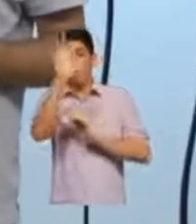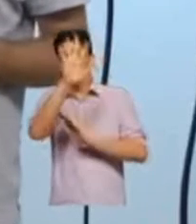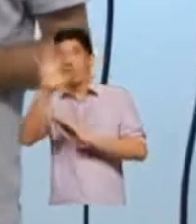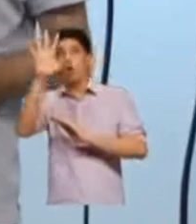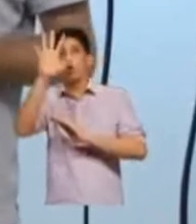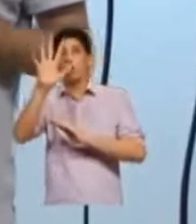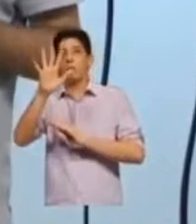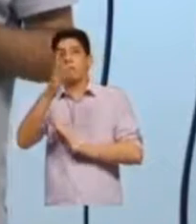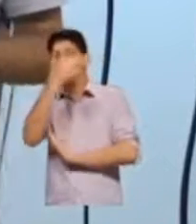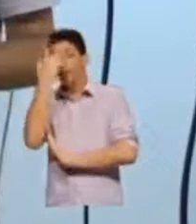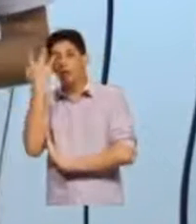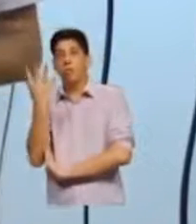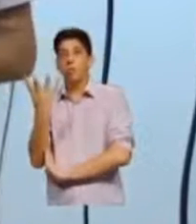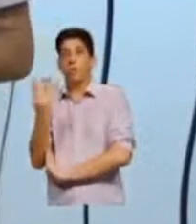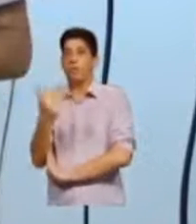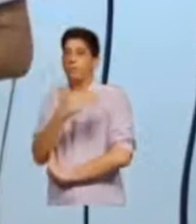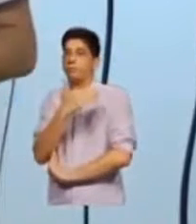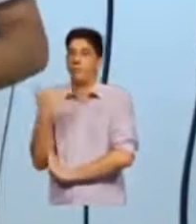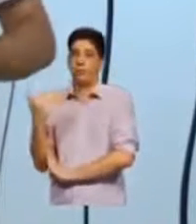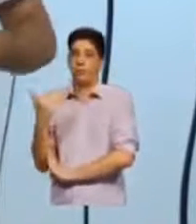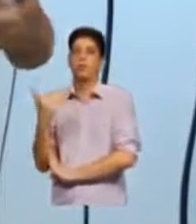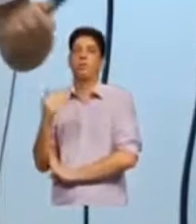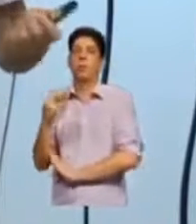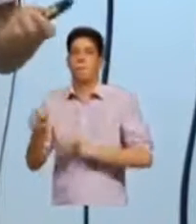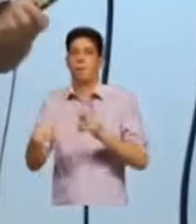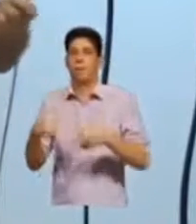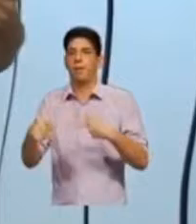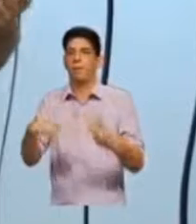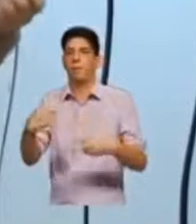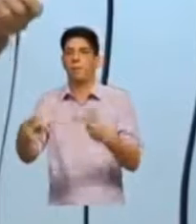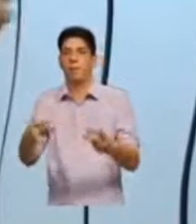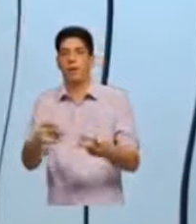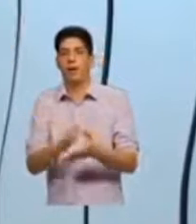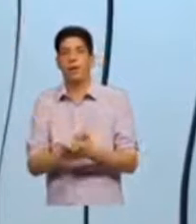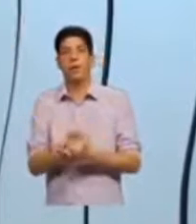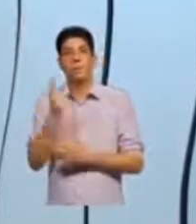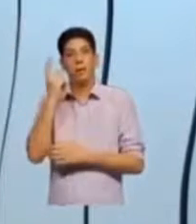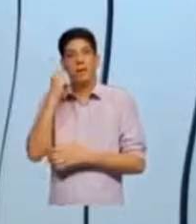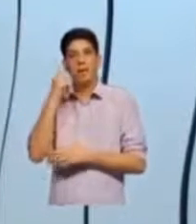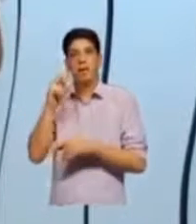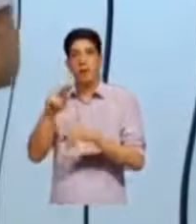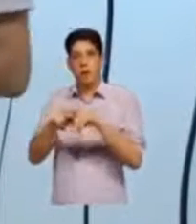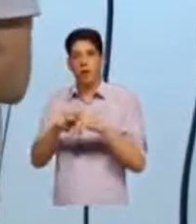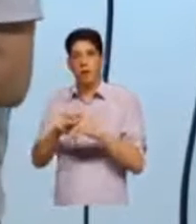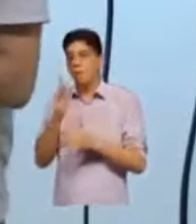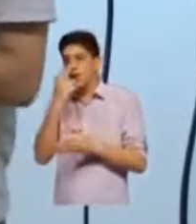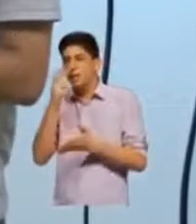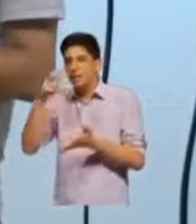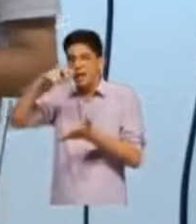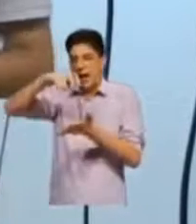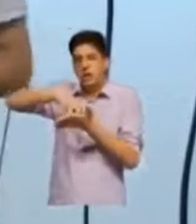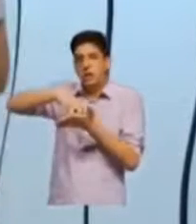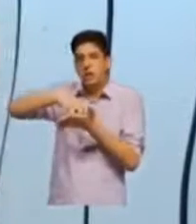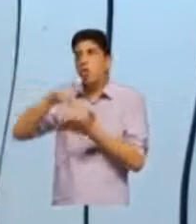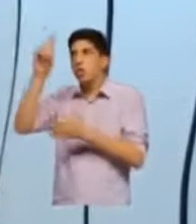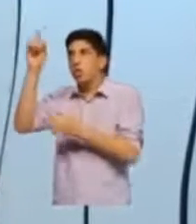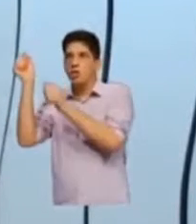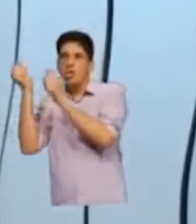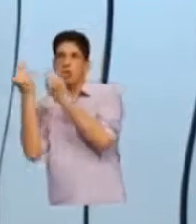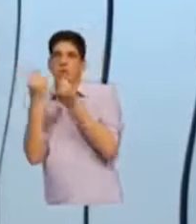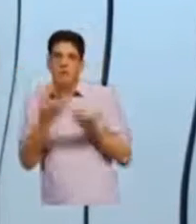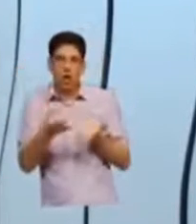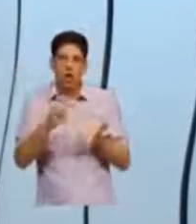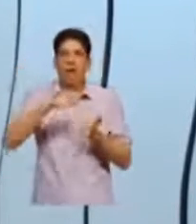europeia. A peste negra, muitos acreditavam até que era castigo divino. E aqui então a gente